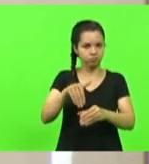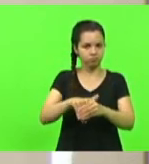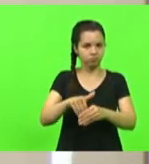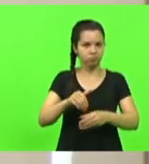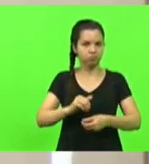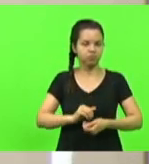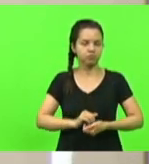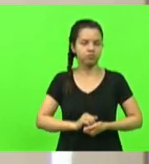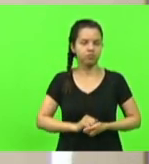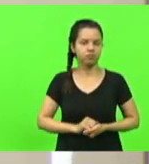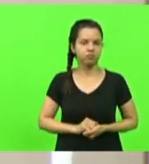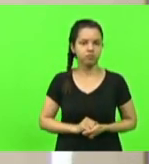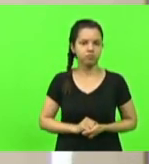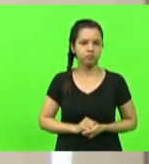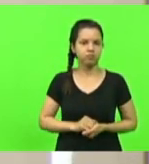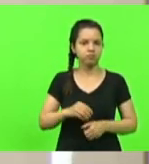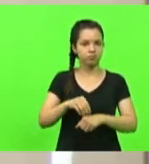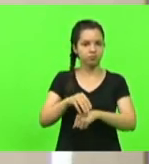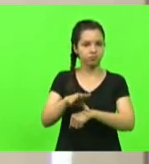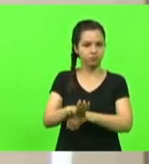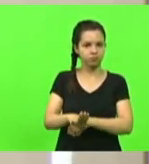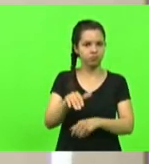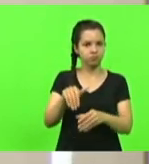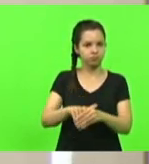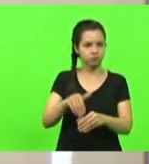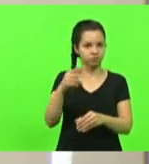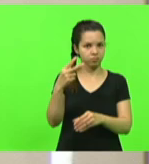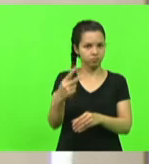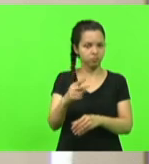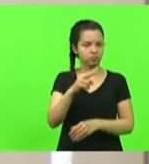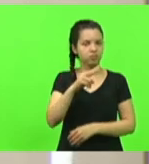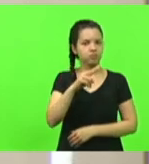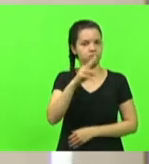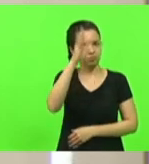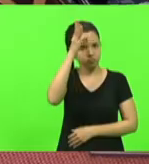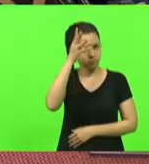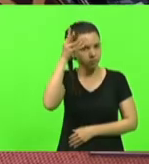voto. Para encaminhamento de voto, a palavra da deputada Luciana Carminati.